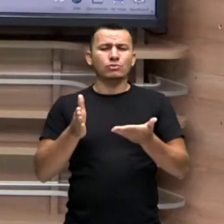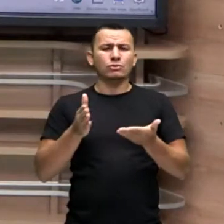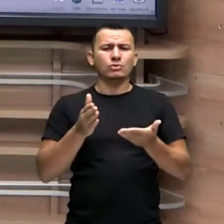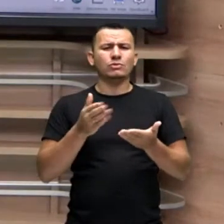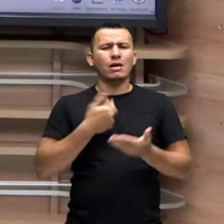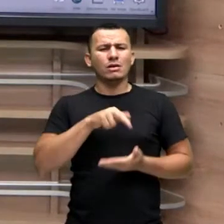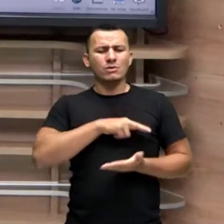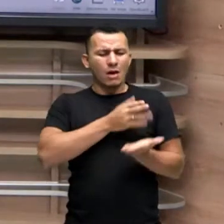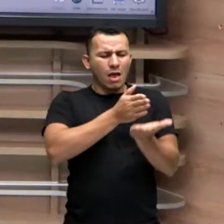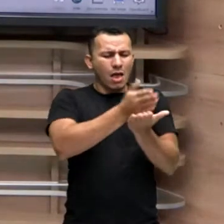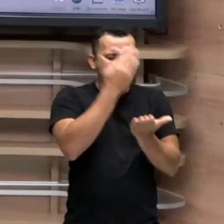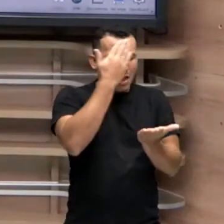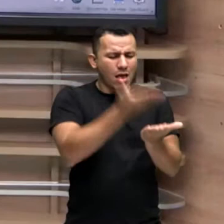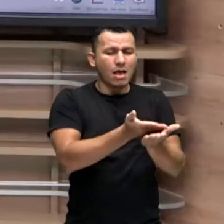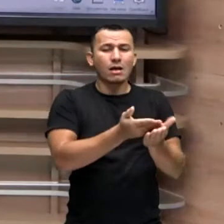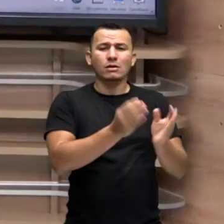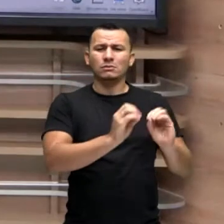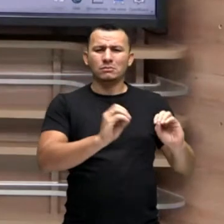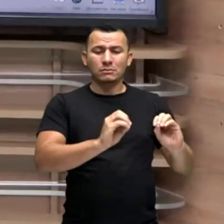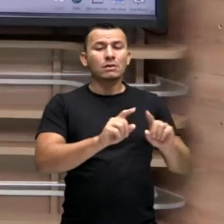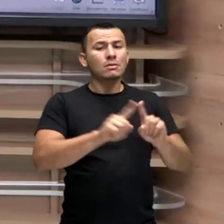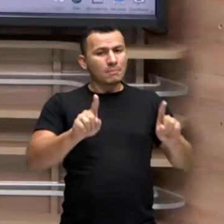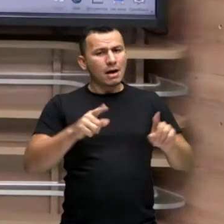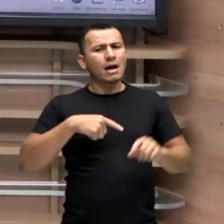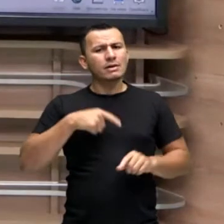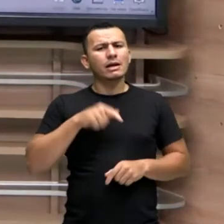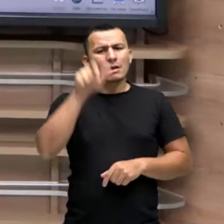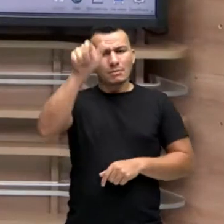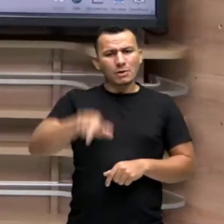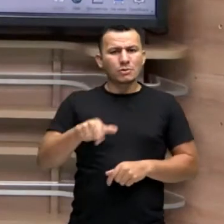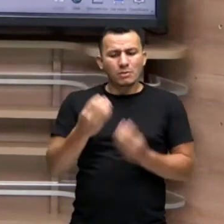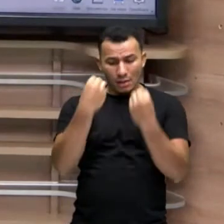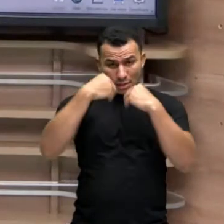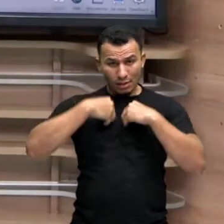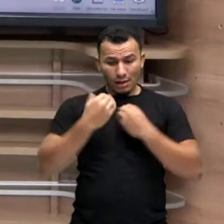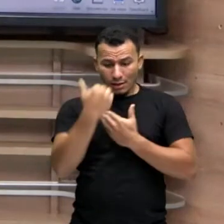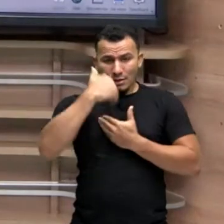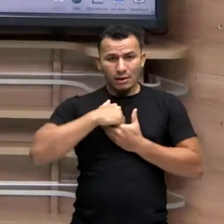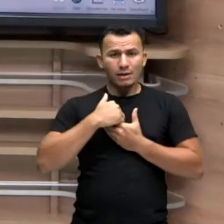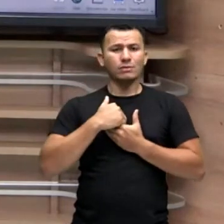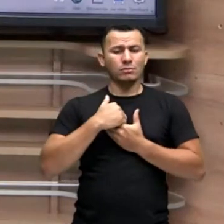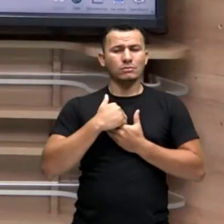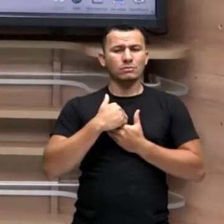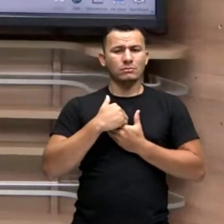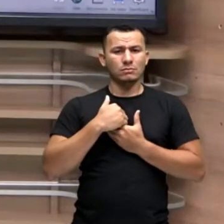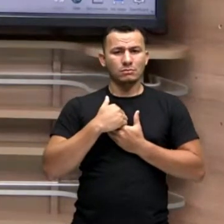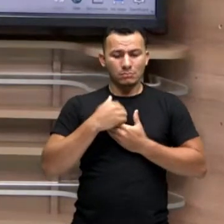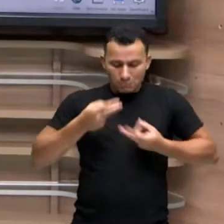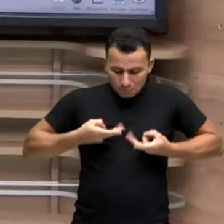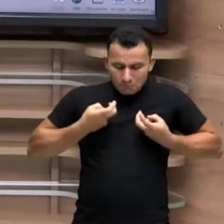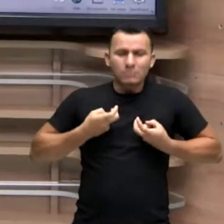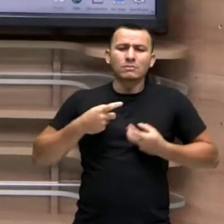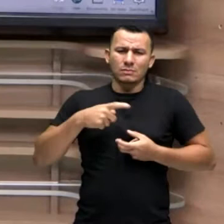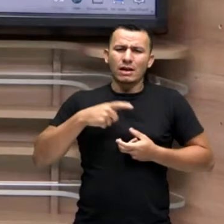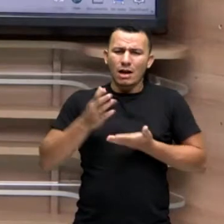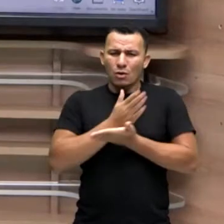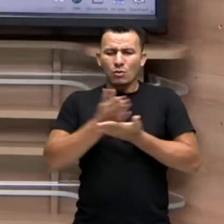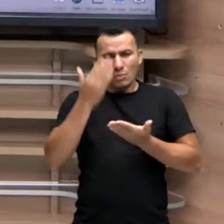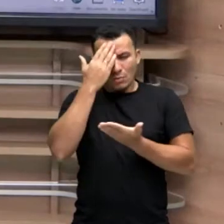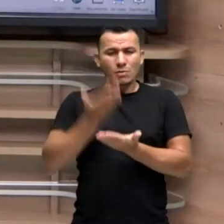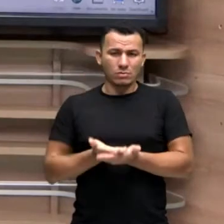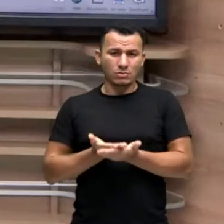definida ela pelo menos uma coisa com certeza ela tem crença na humanidade é tão